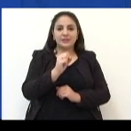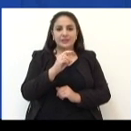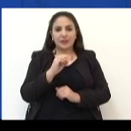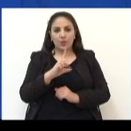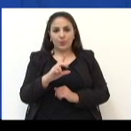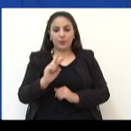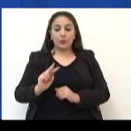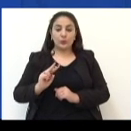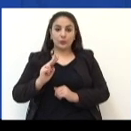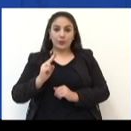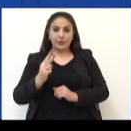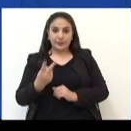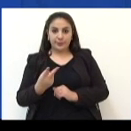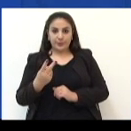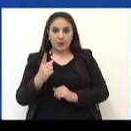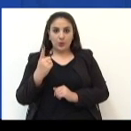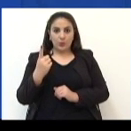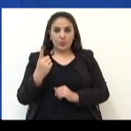PSB,